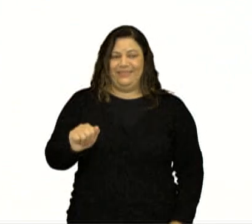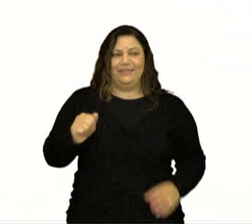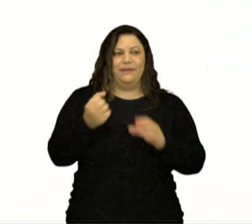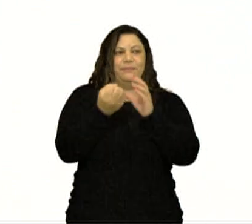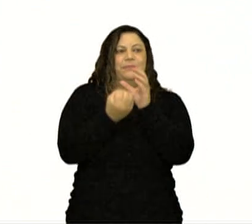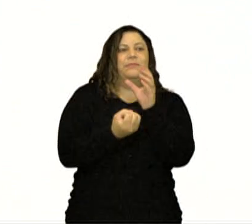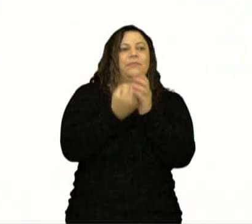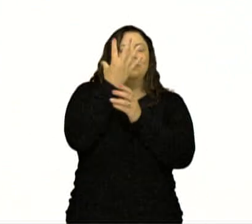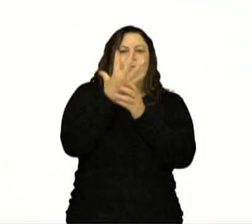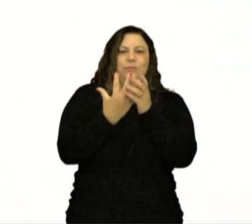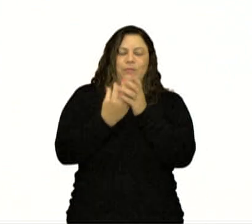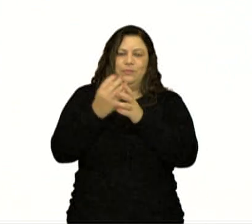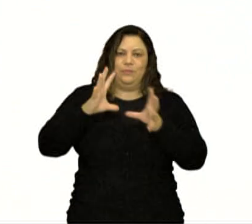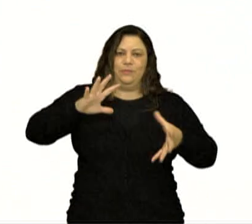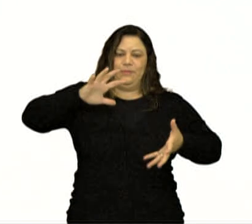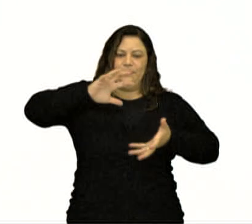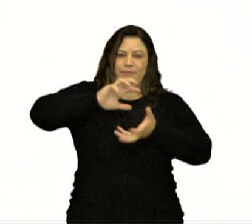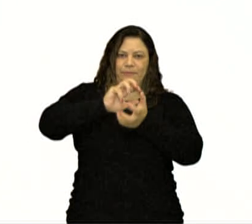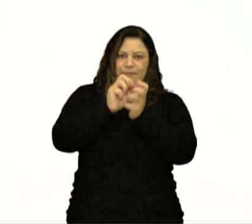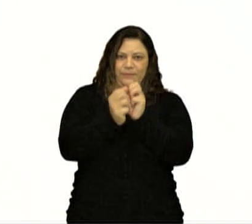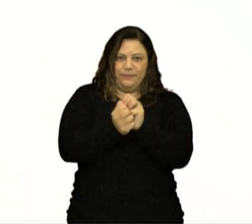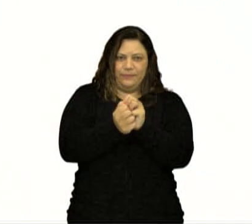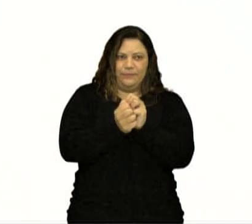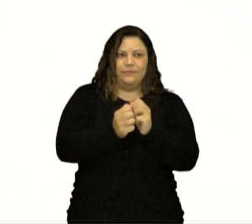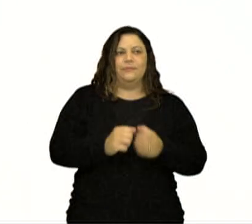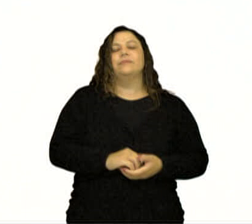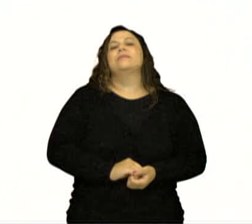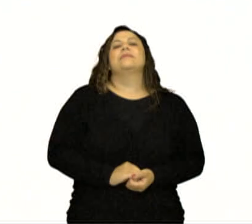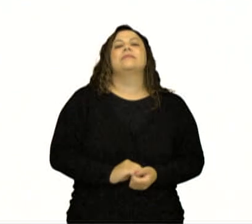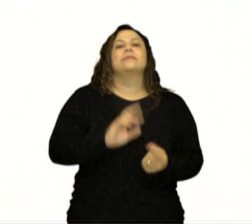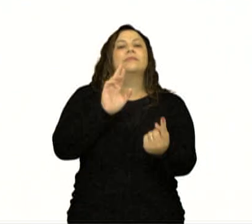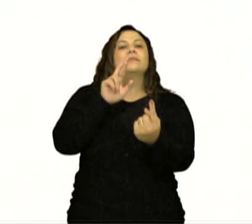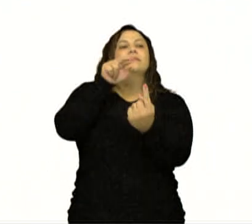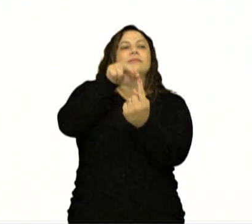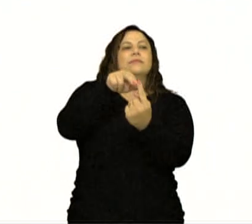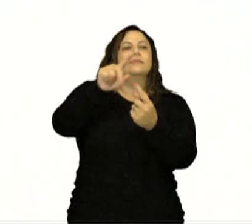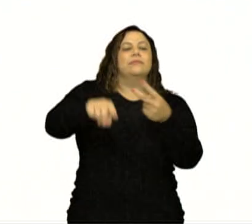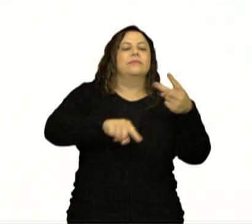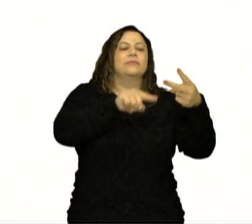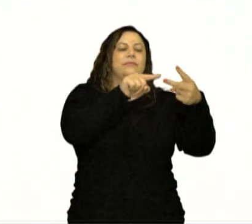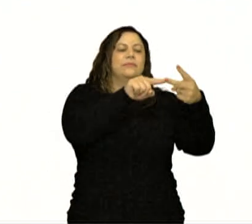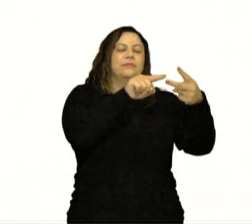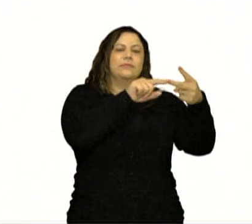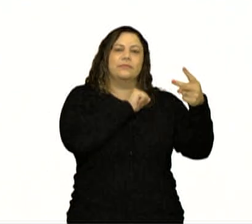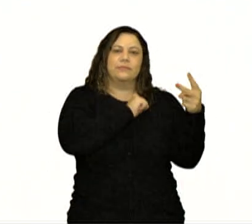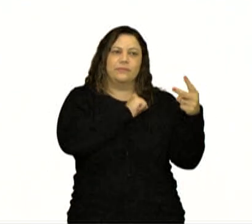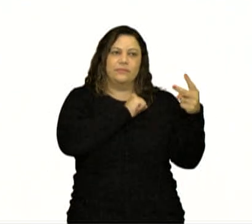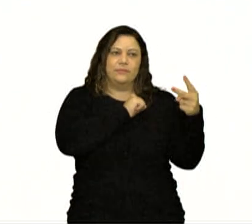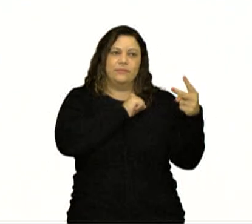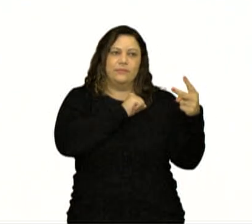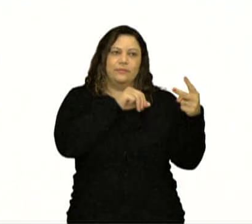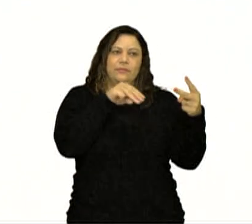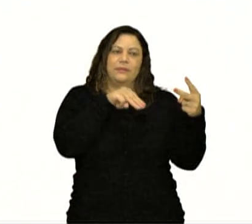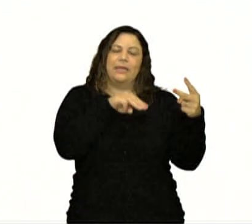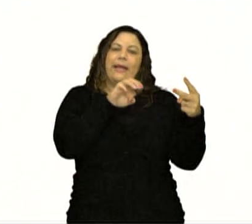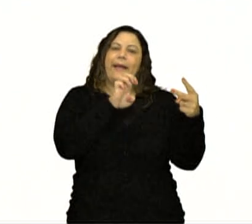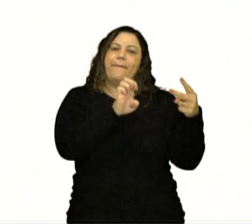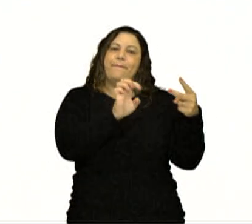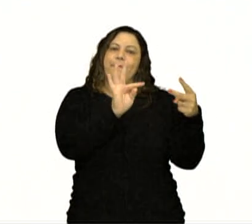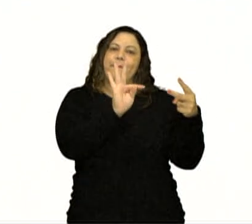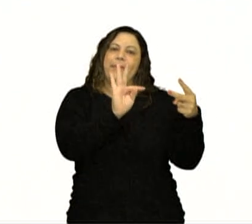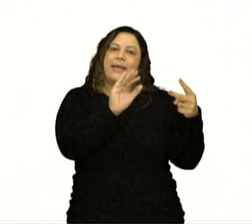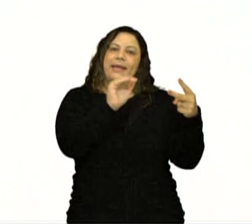que estão ali representadinhos ali. Beleza, depois vamos para uma segunda fase chamada metáfase,